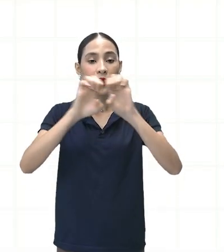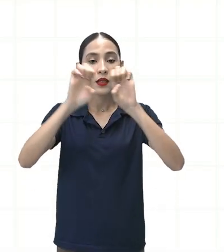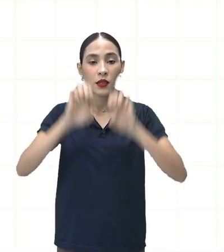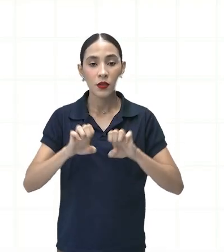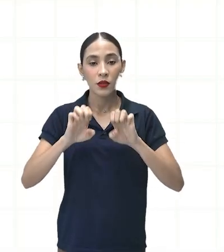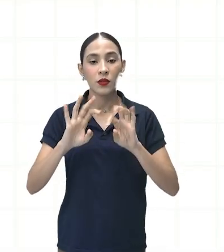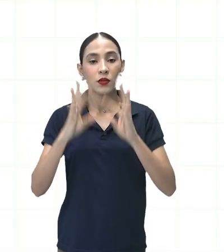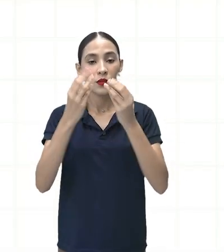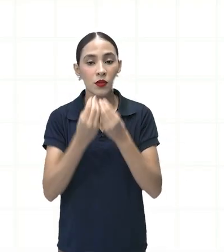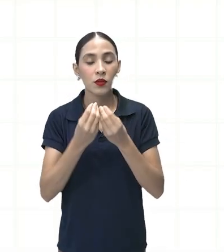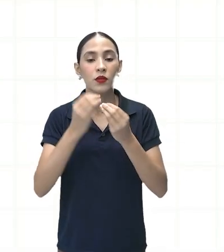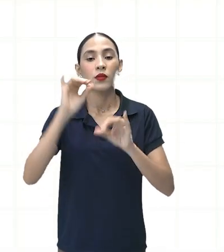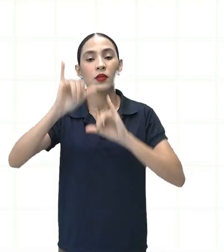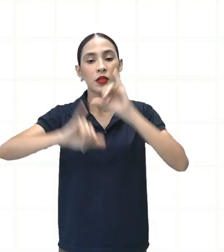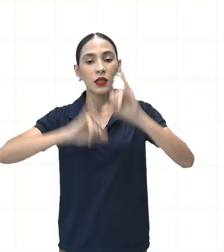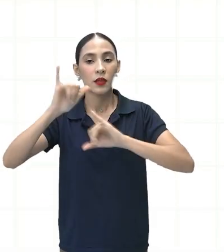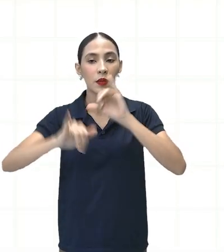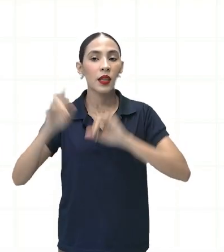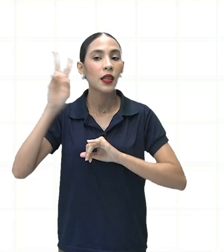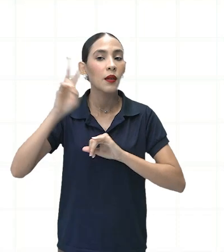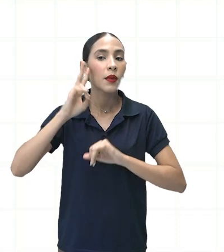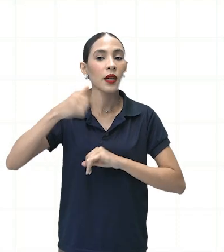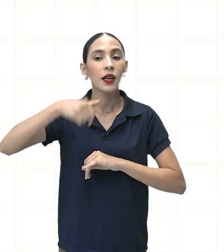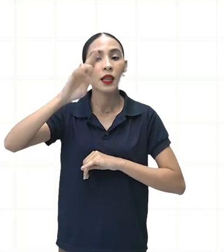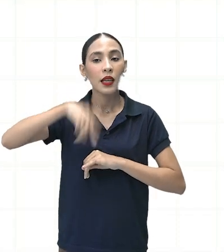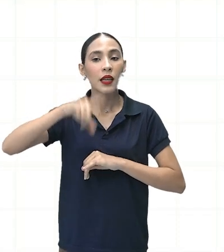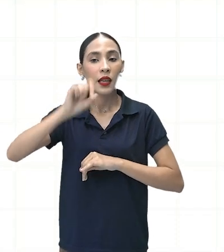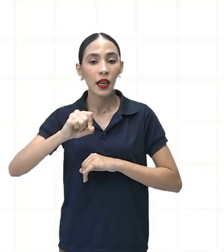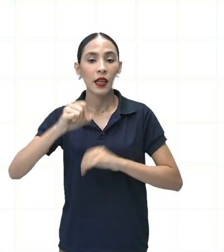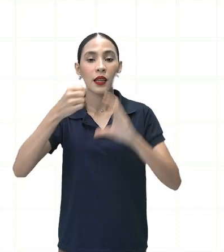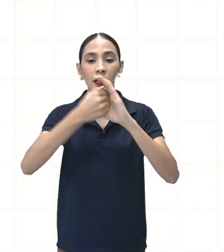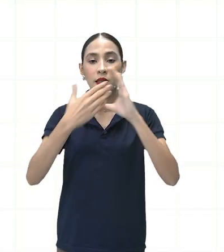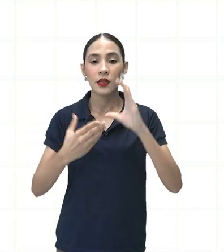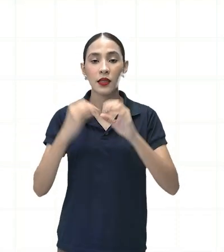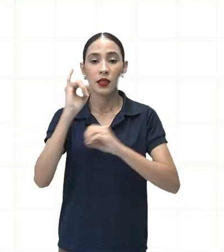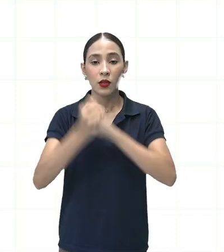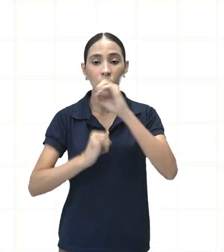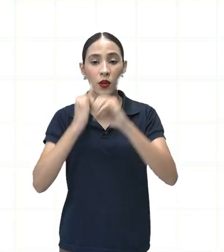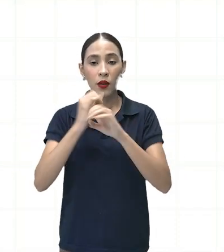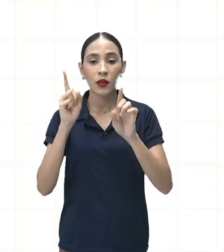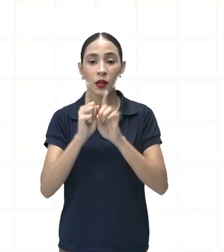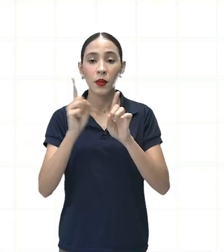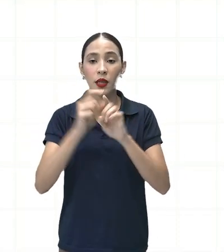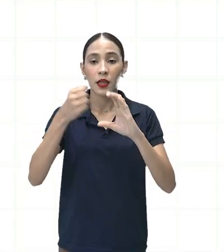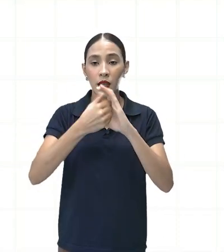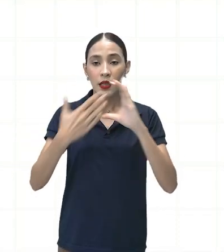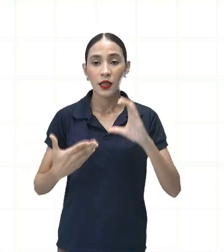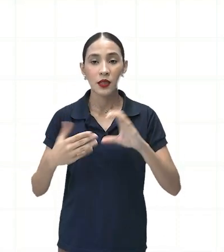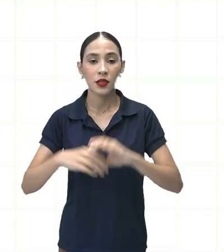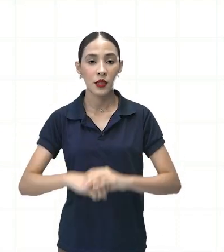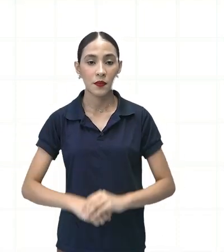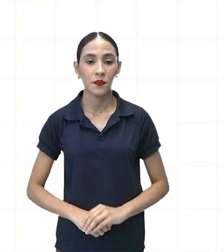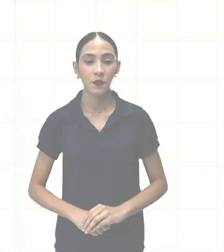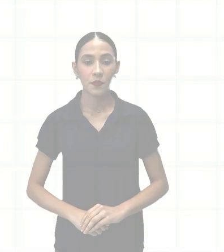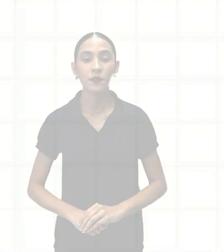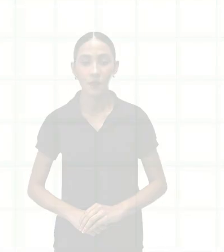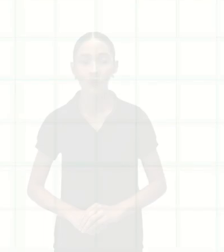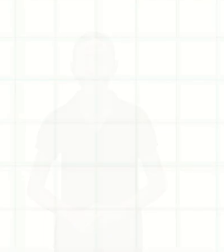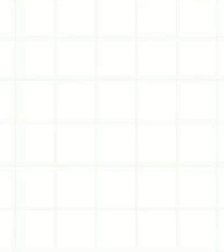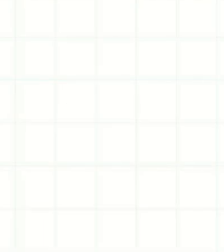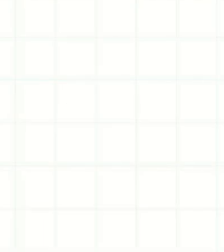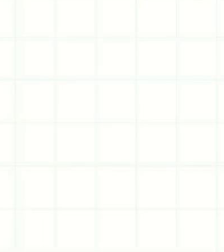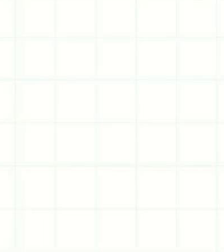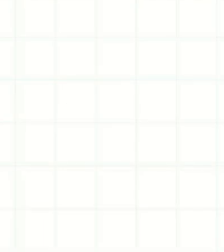das funções químicas, relembrar quem são os compostos inorgânicos e as características, bem